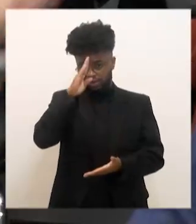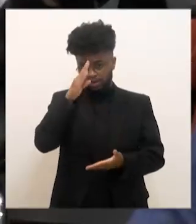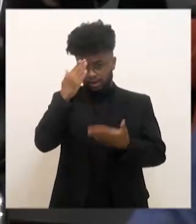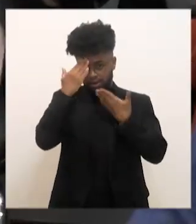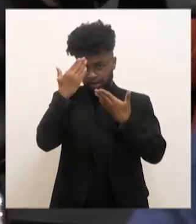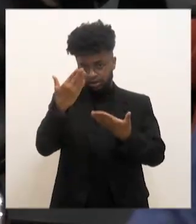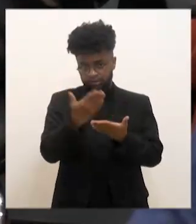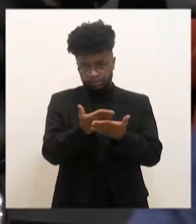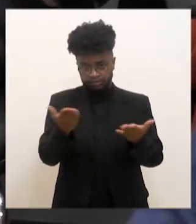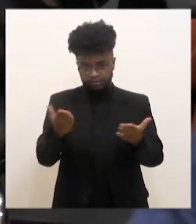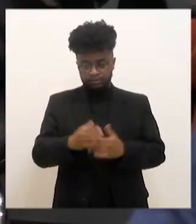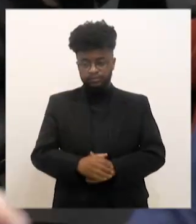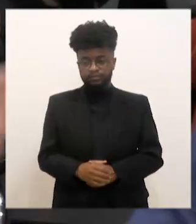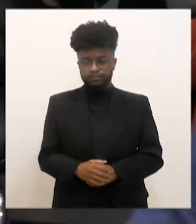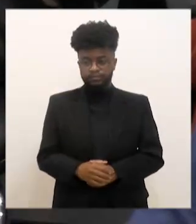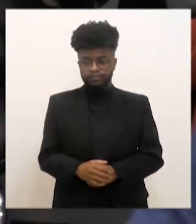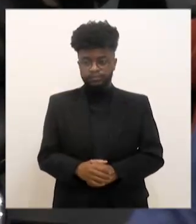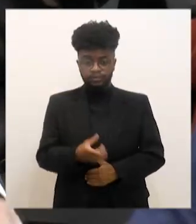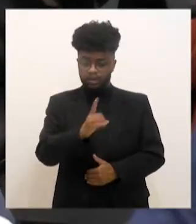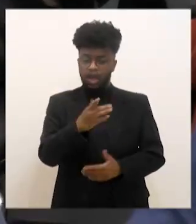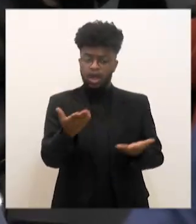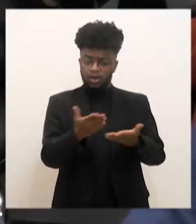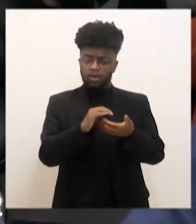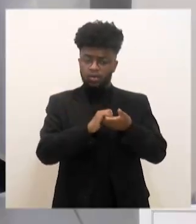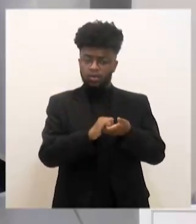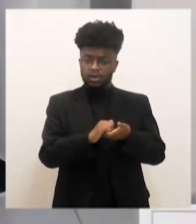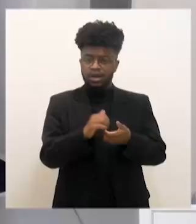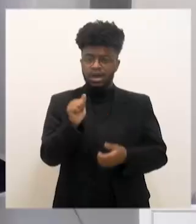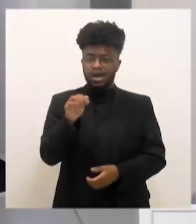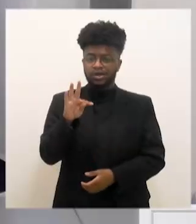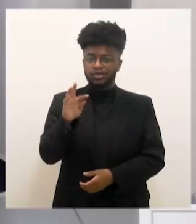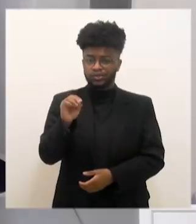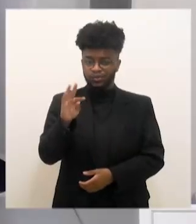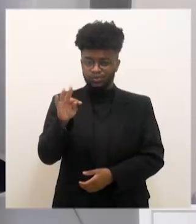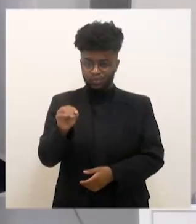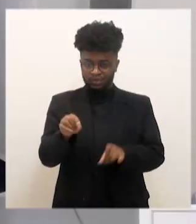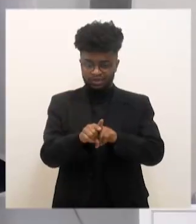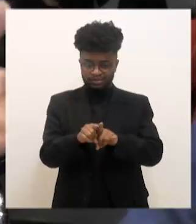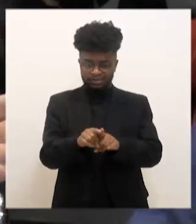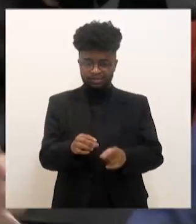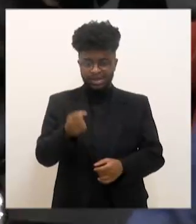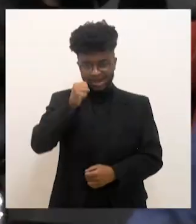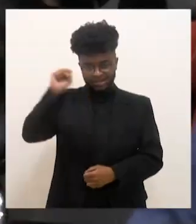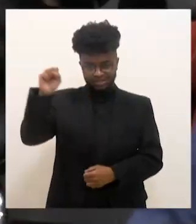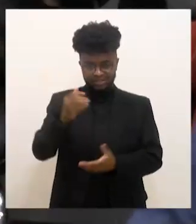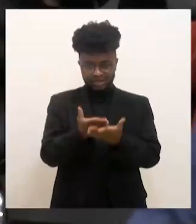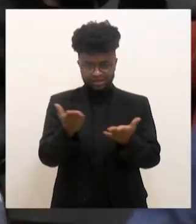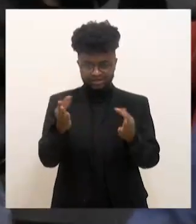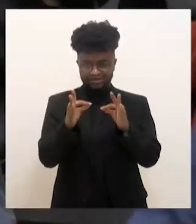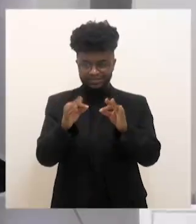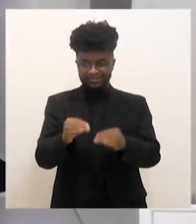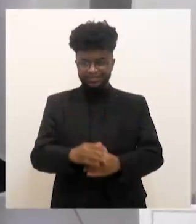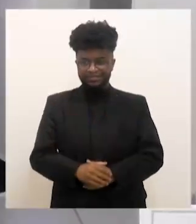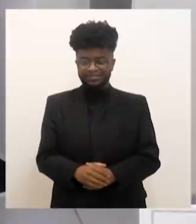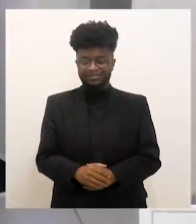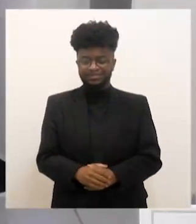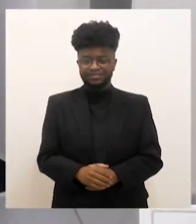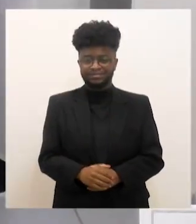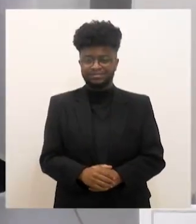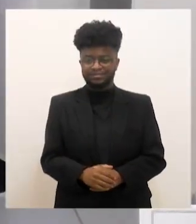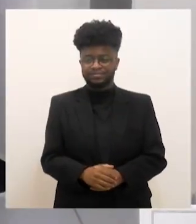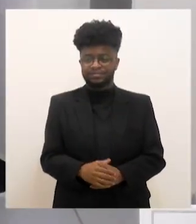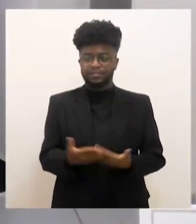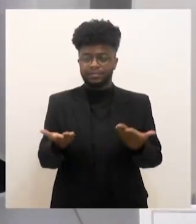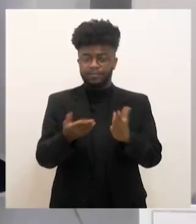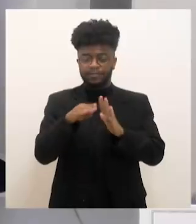Fred. muito obrigado, não. Você Agora a saudação. A Totô. Tá bom. Axé para todos. Vamos ao